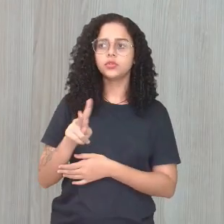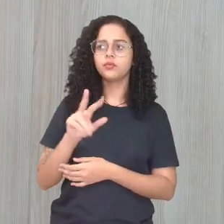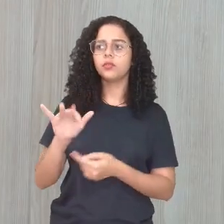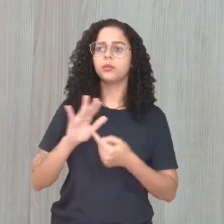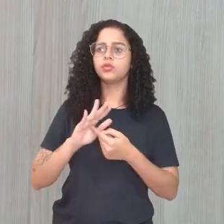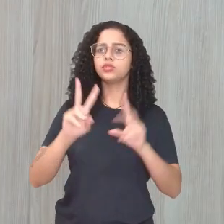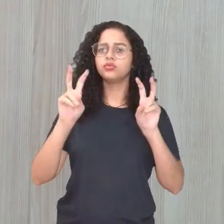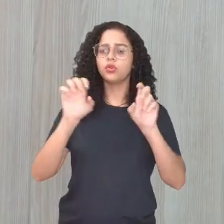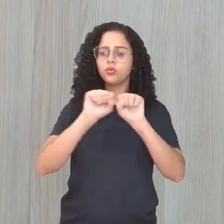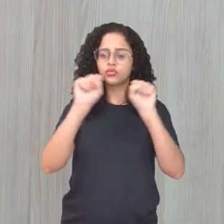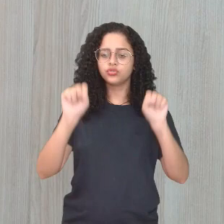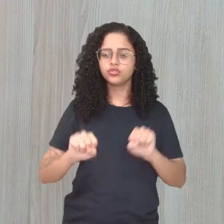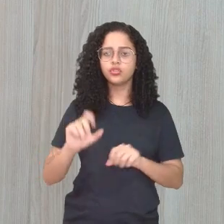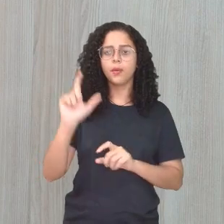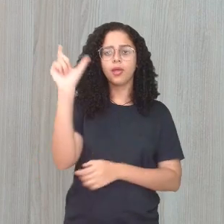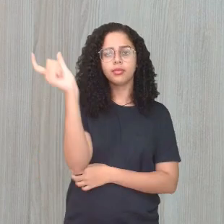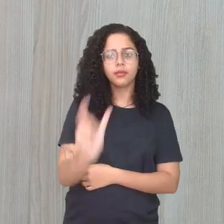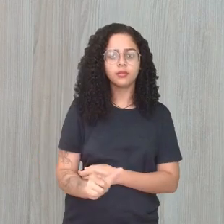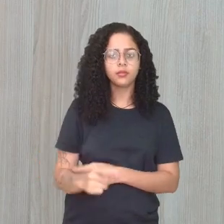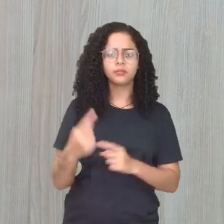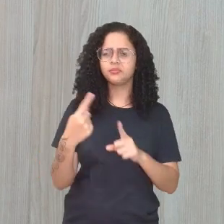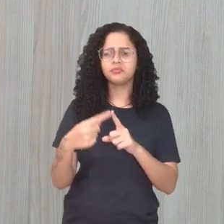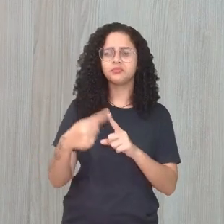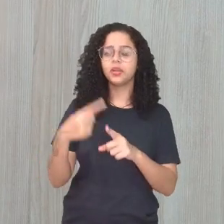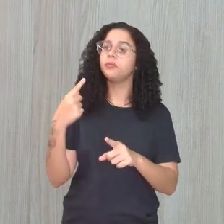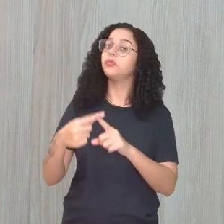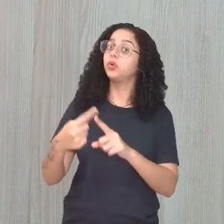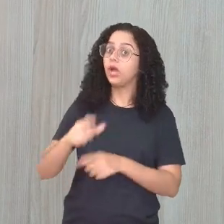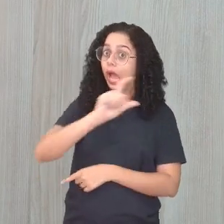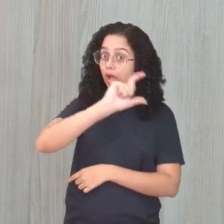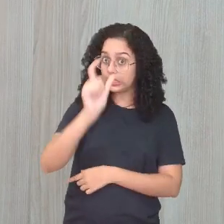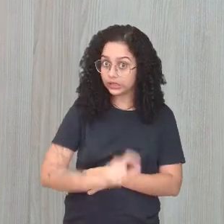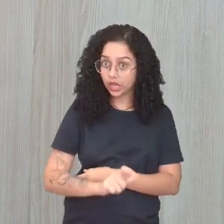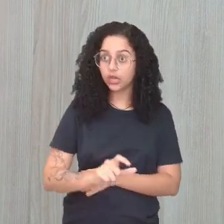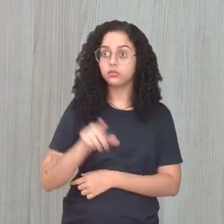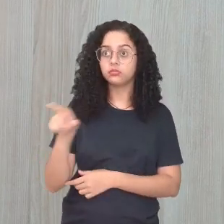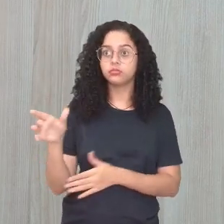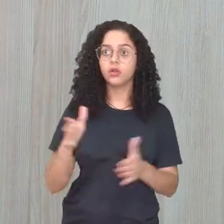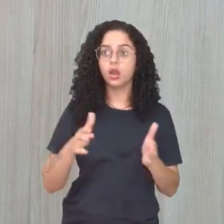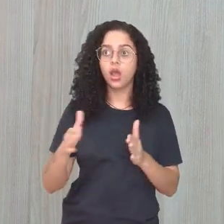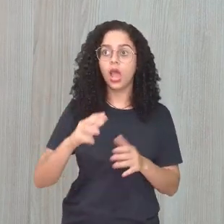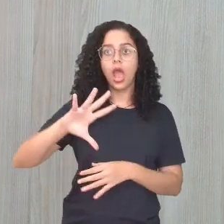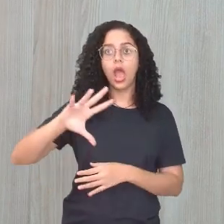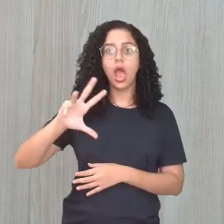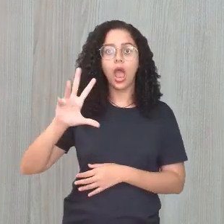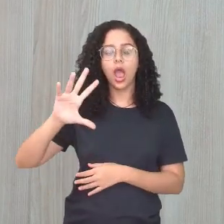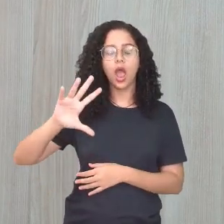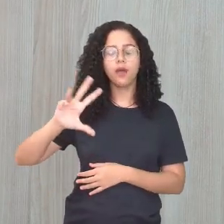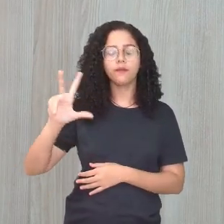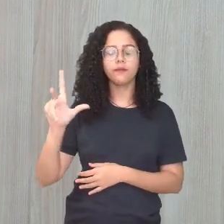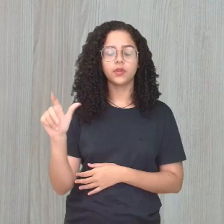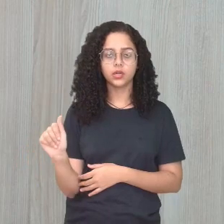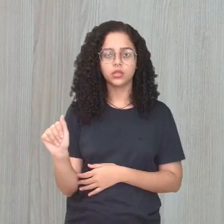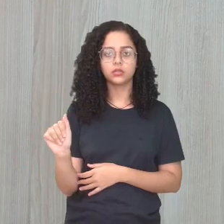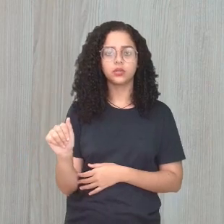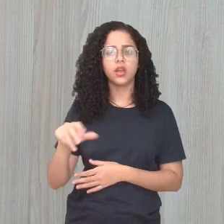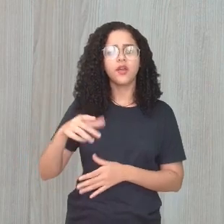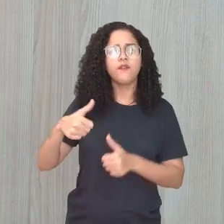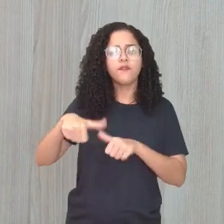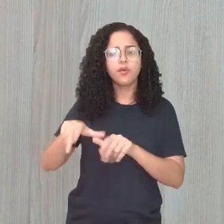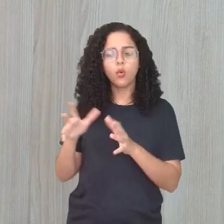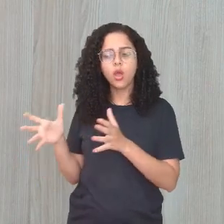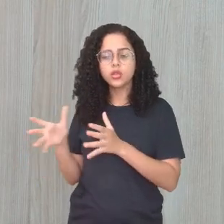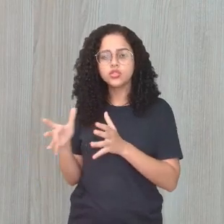sobre o sistema na Itália. Por quê? Porque a Itália, ela nessa partilha da África, ela ficou com aquela região ali da Somália,